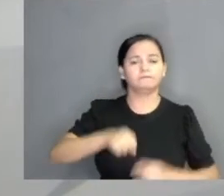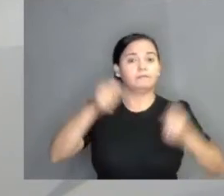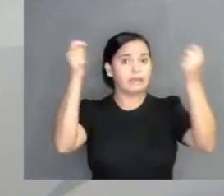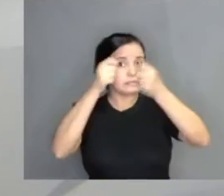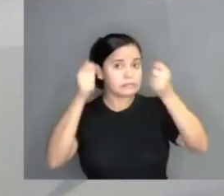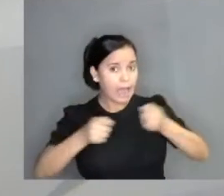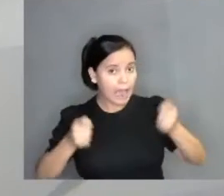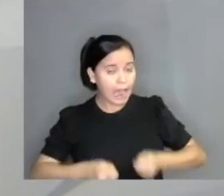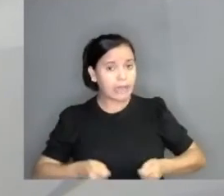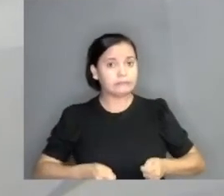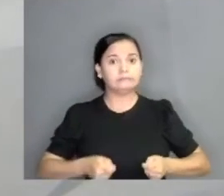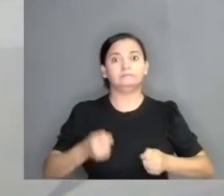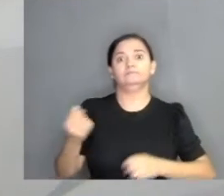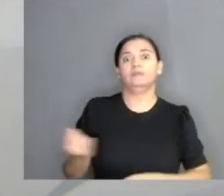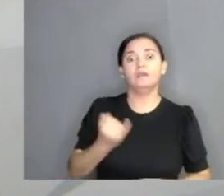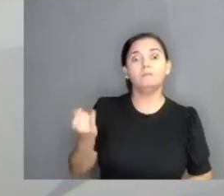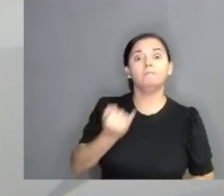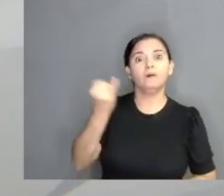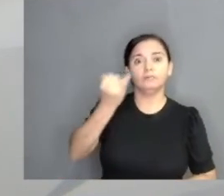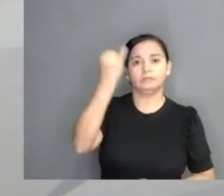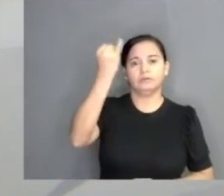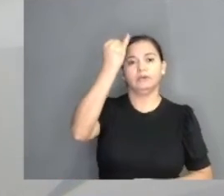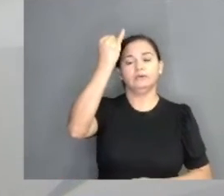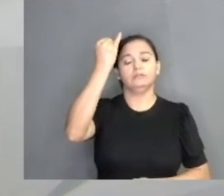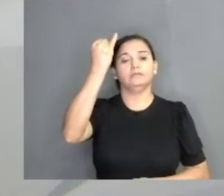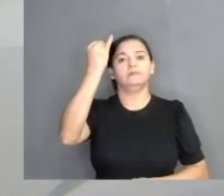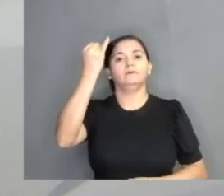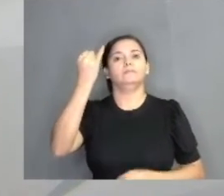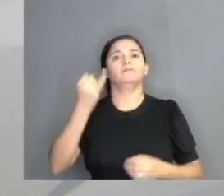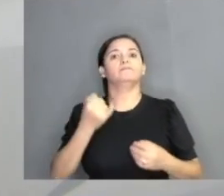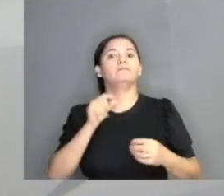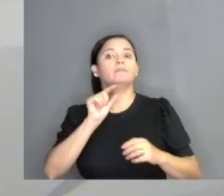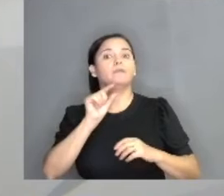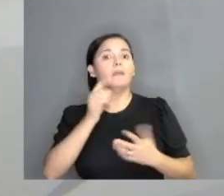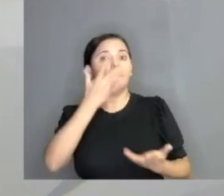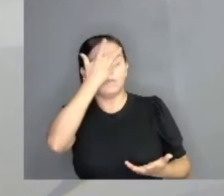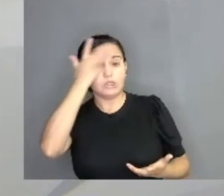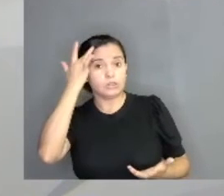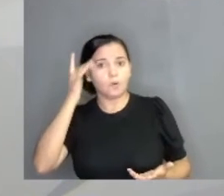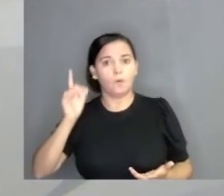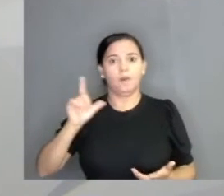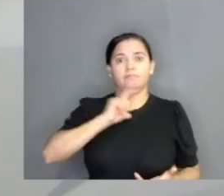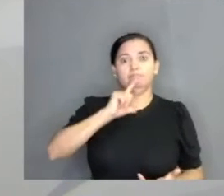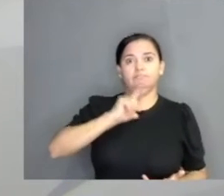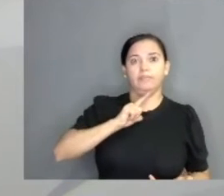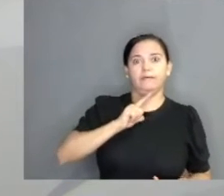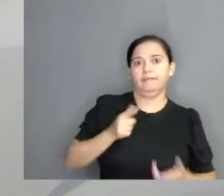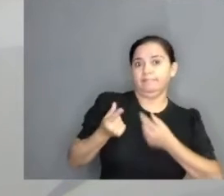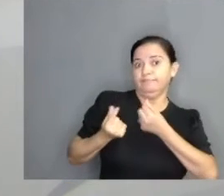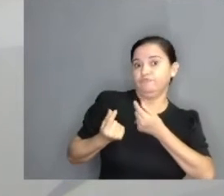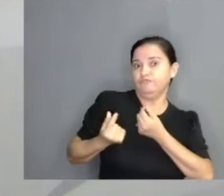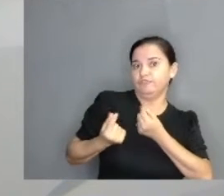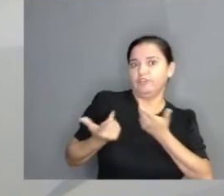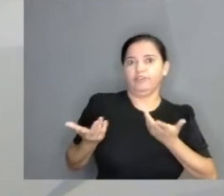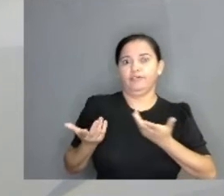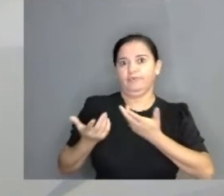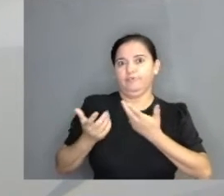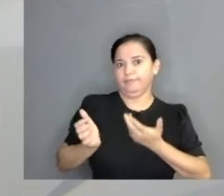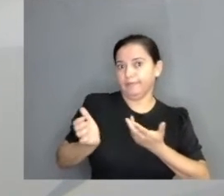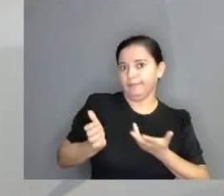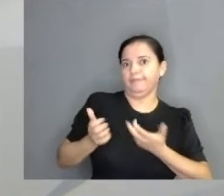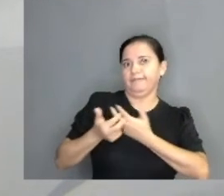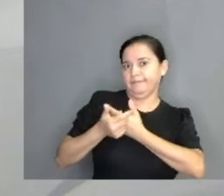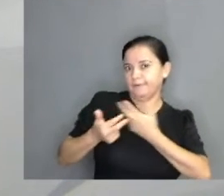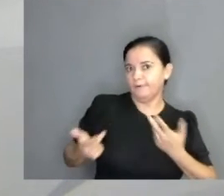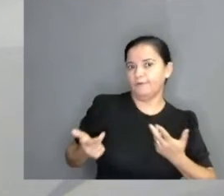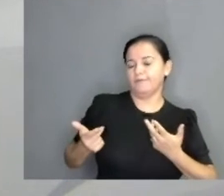renascentista, ela inicialmente ficou muito limitada a quem tivesse um poder econômico. Né? Não pensem